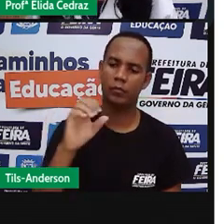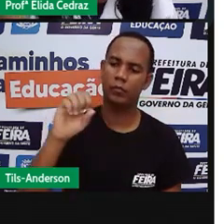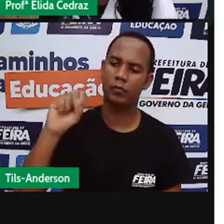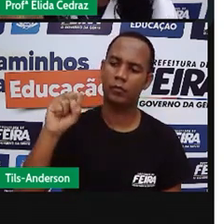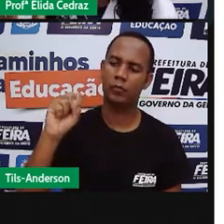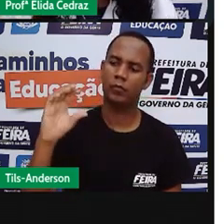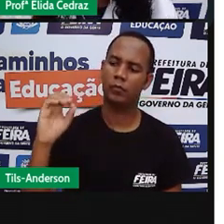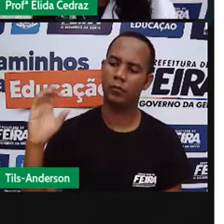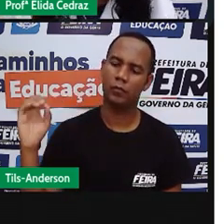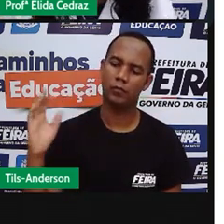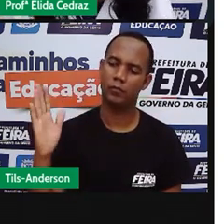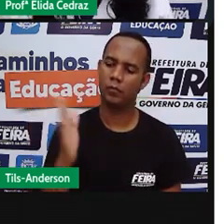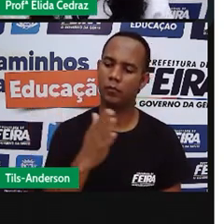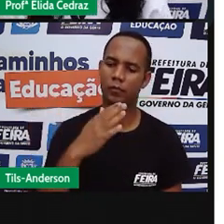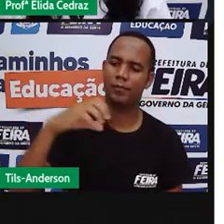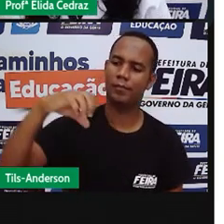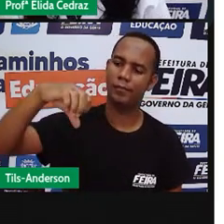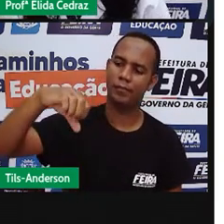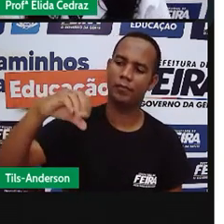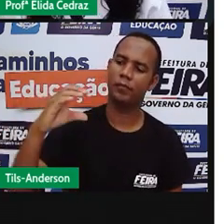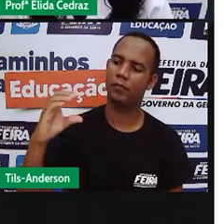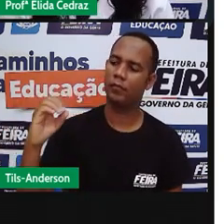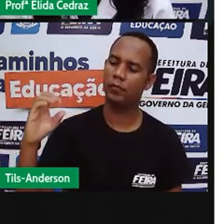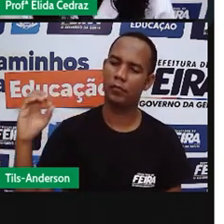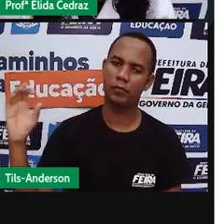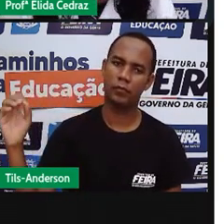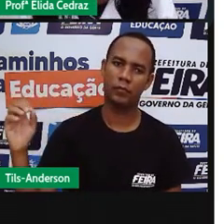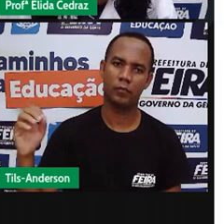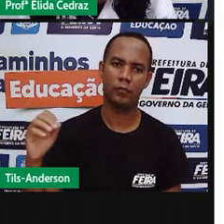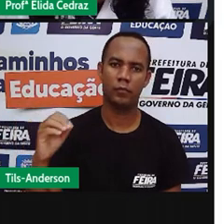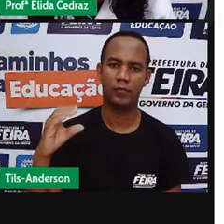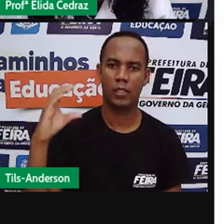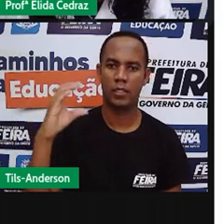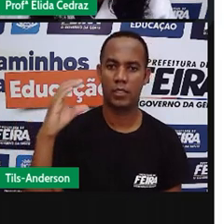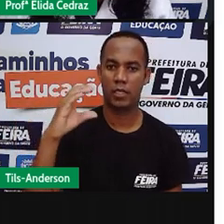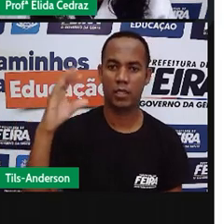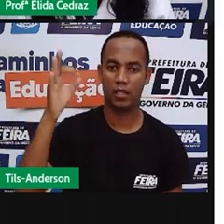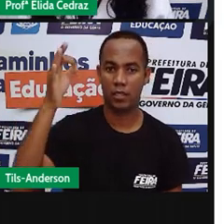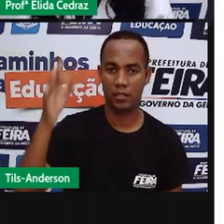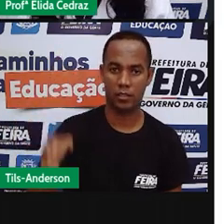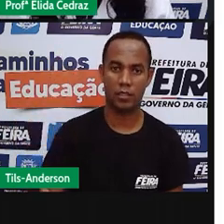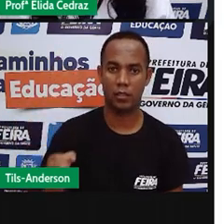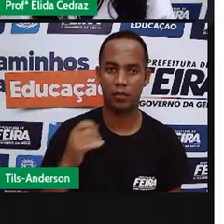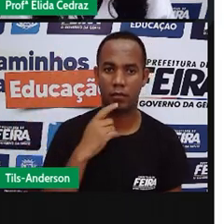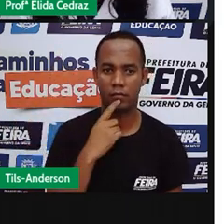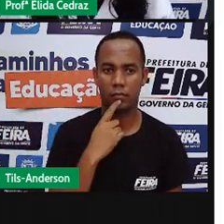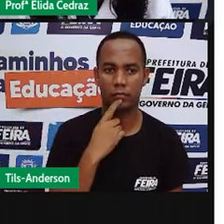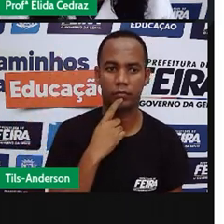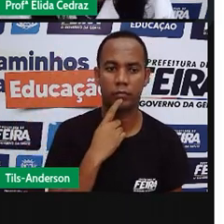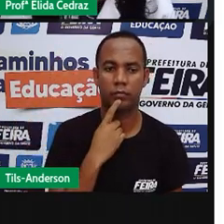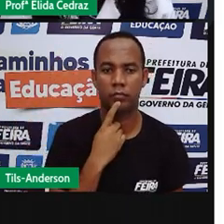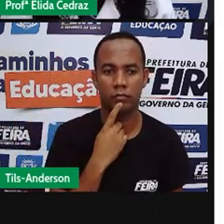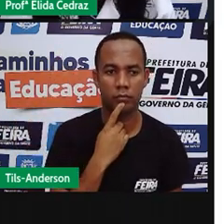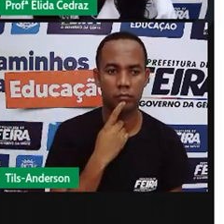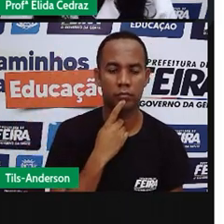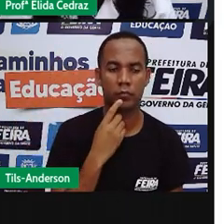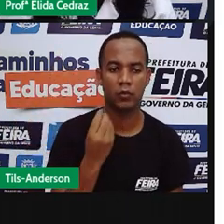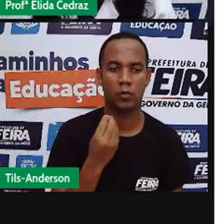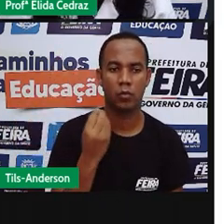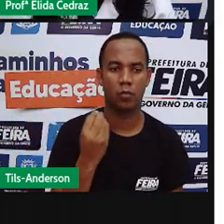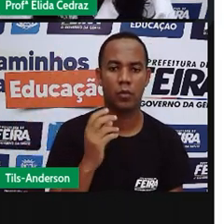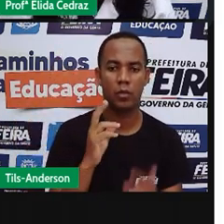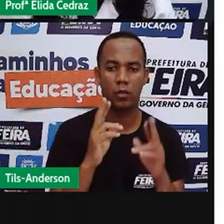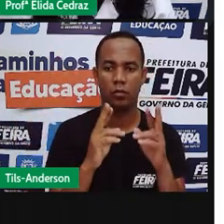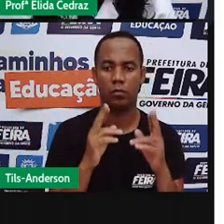800, 900. Essas são as centenas exatas, fechadinhas, como as